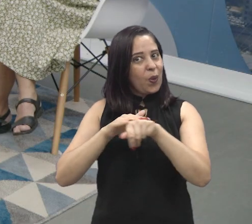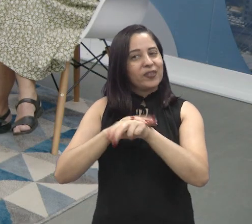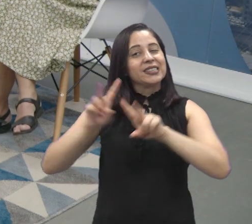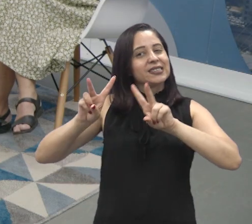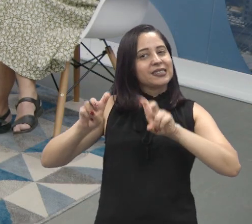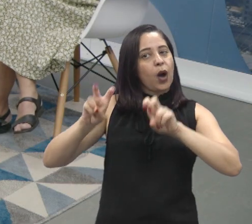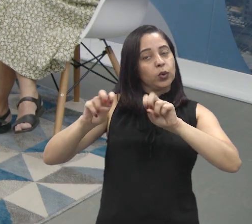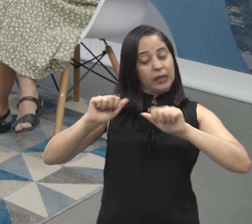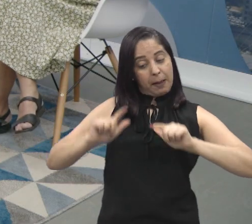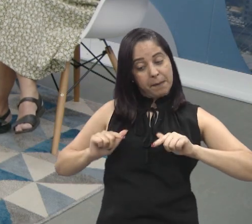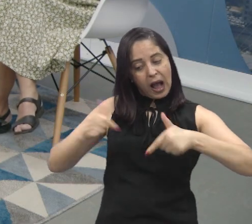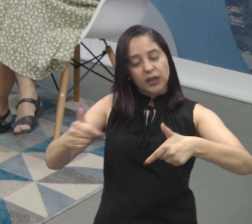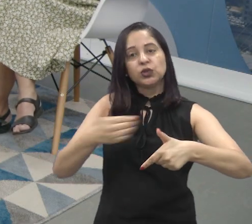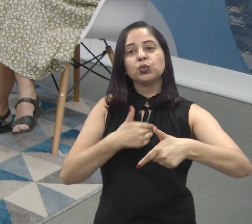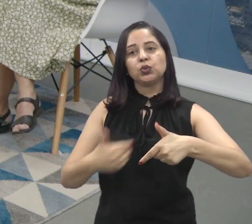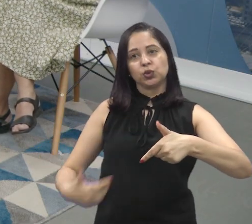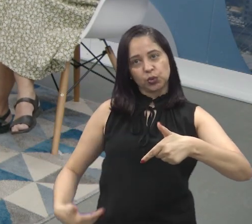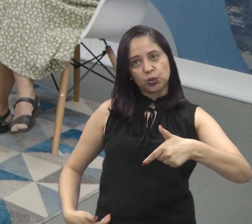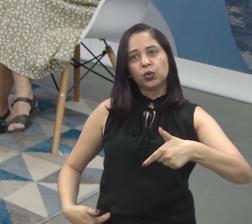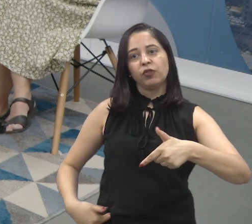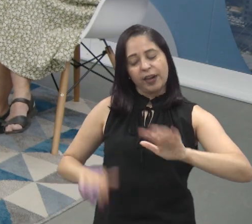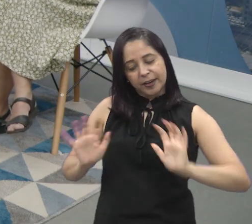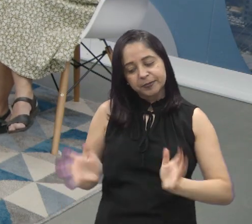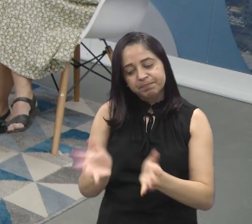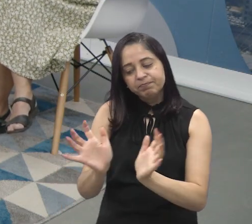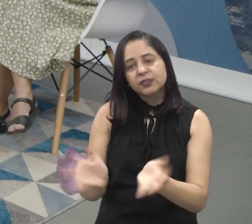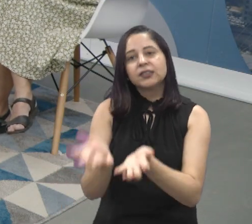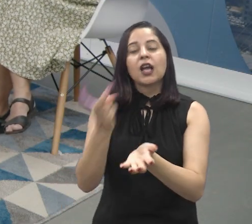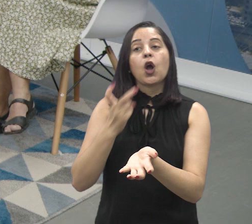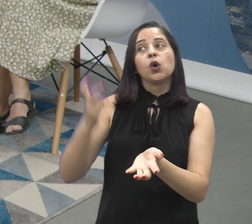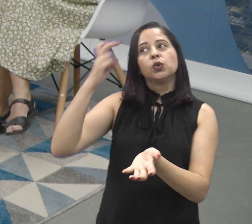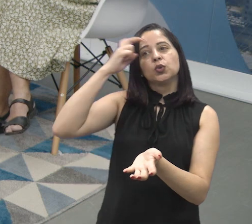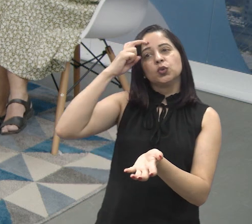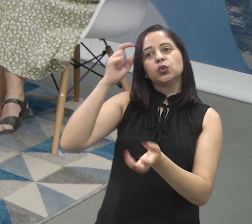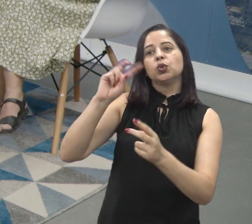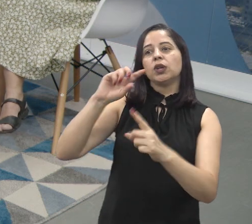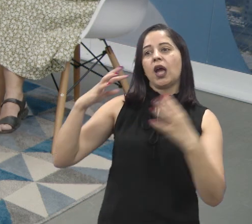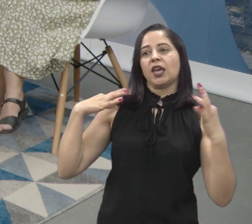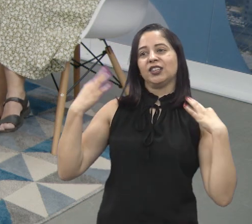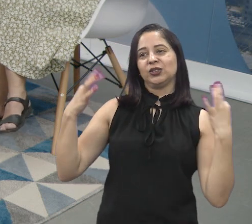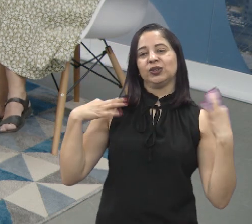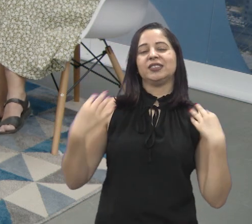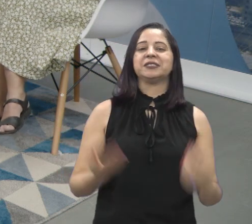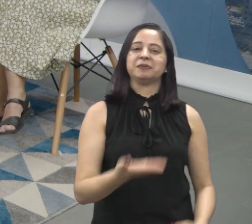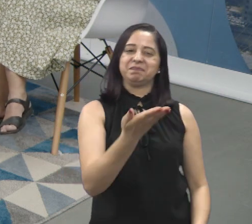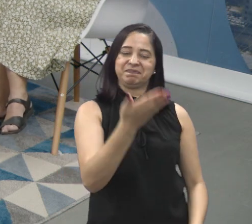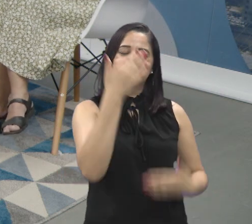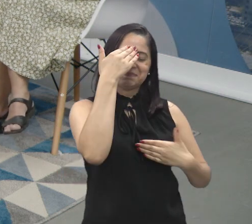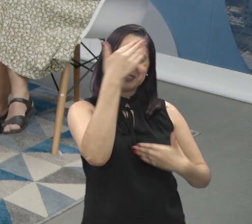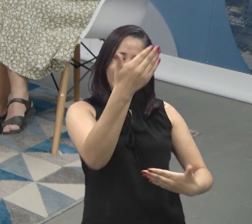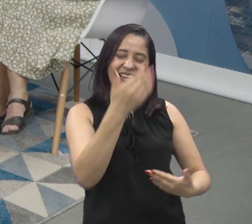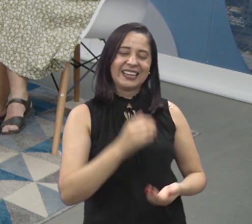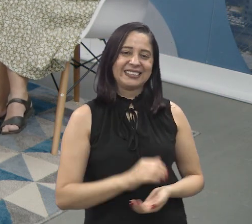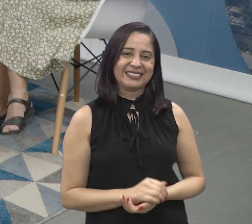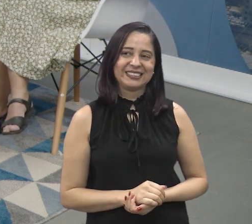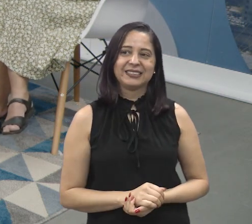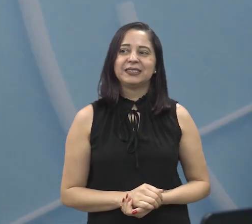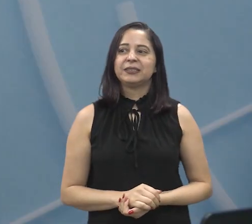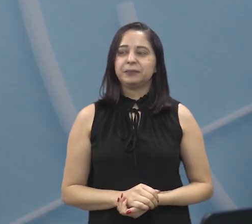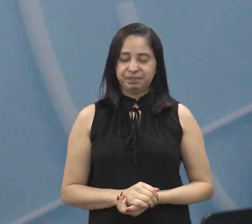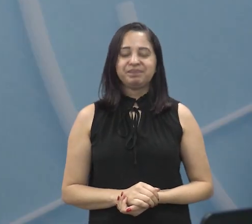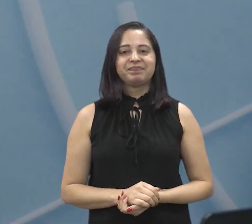duas políticas públicas tão importantes, que é a cultura e o turismo. Com certeza. Isso, Jaqueline, obrigada mais uma vez, viu,